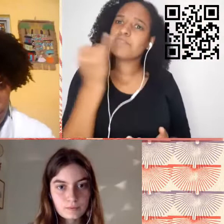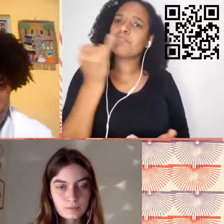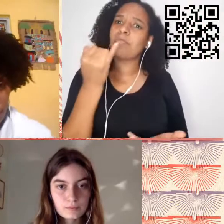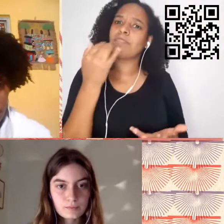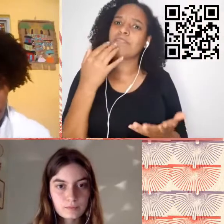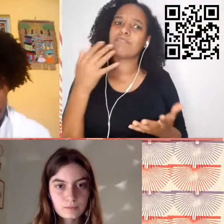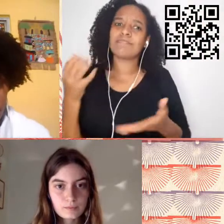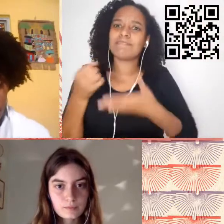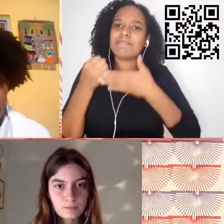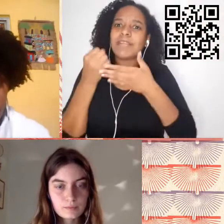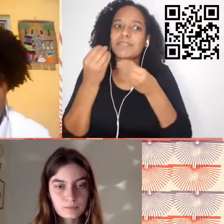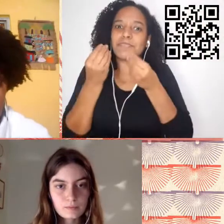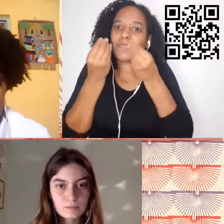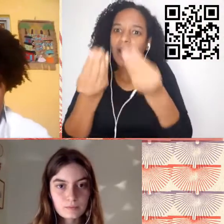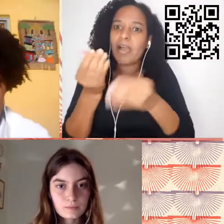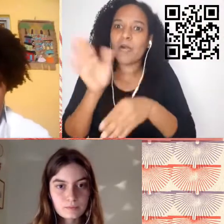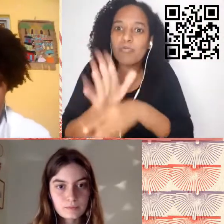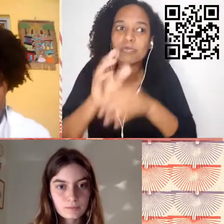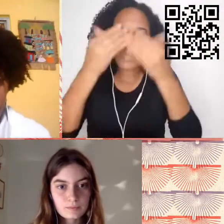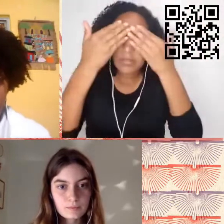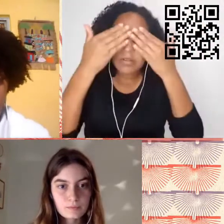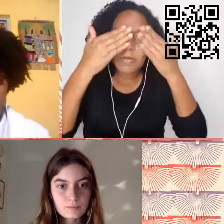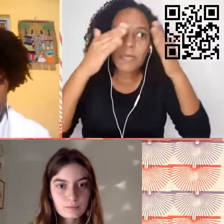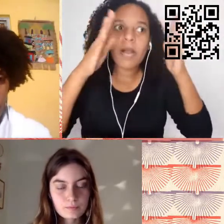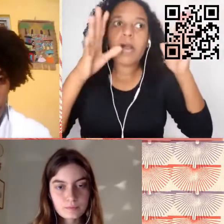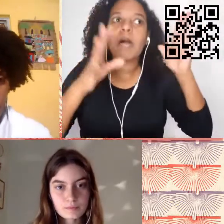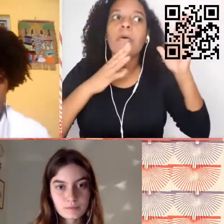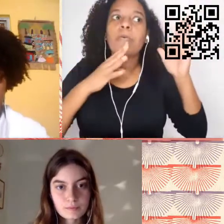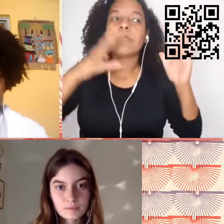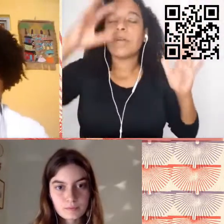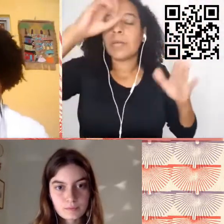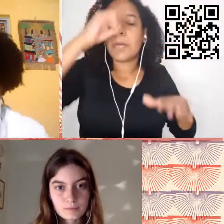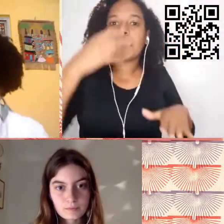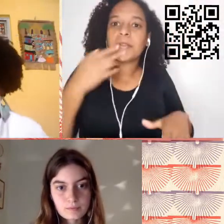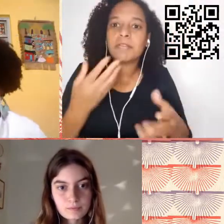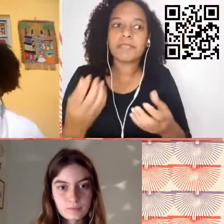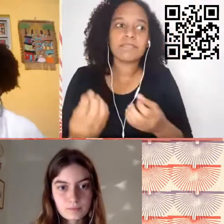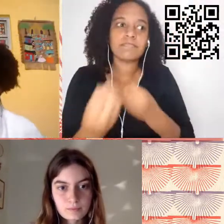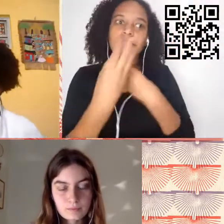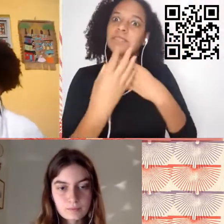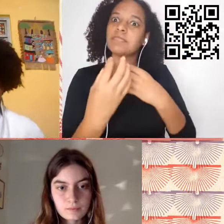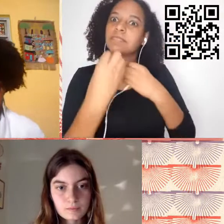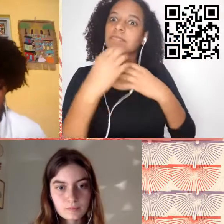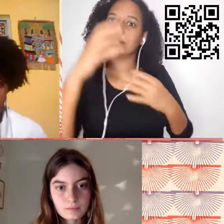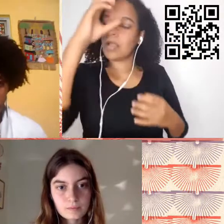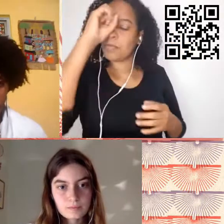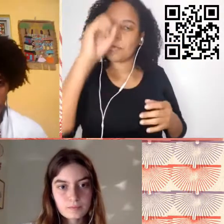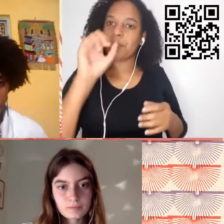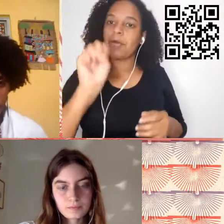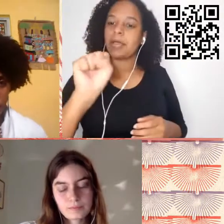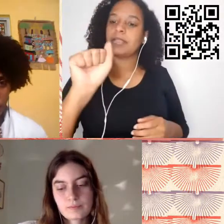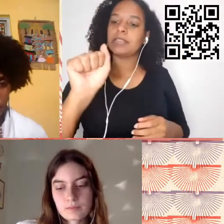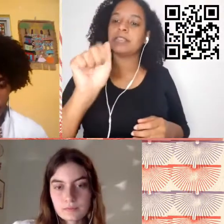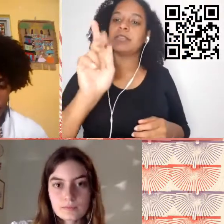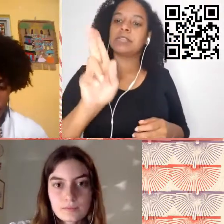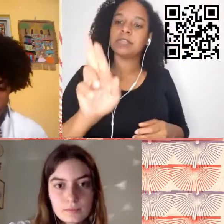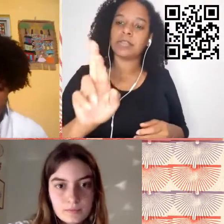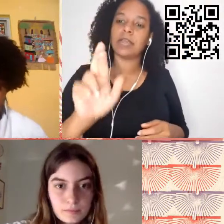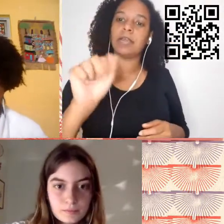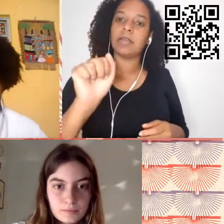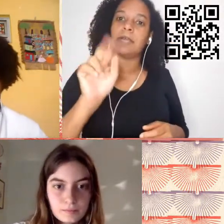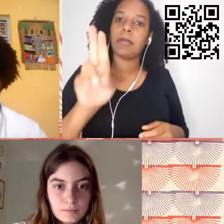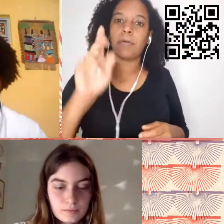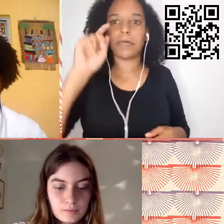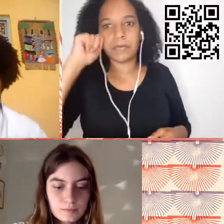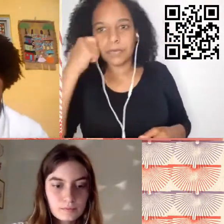para as pessoas, assim, na periferia, ter o acesso a esses saraus das pretas,